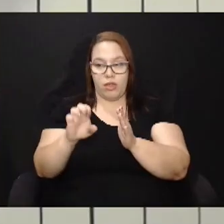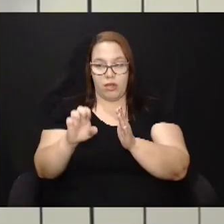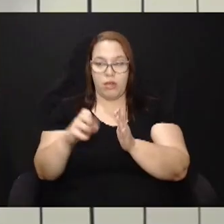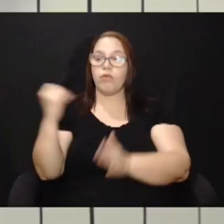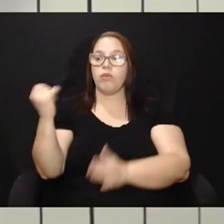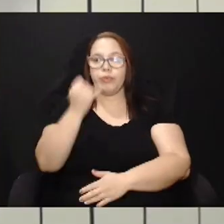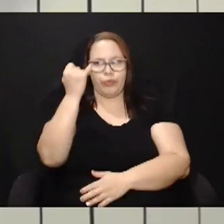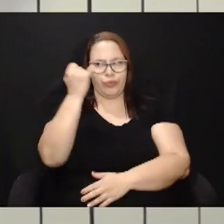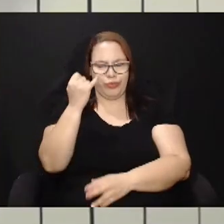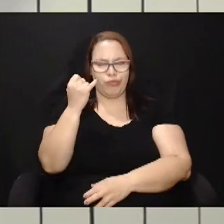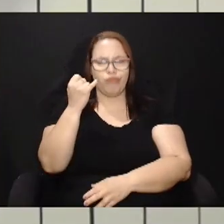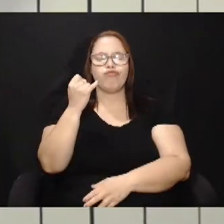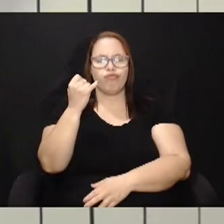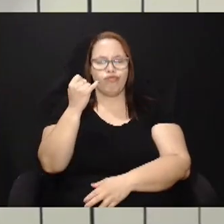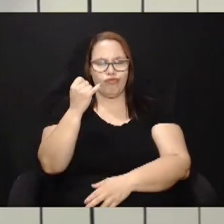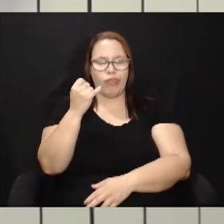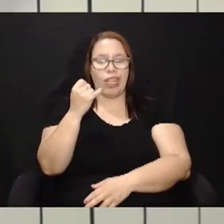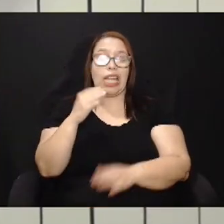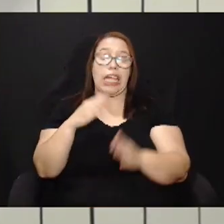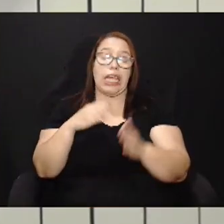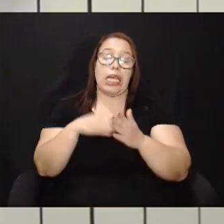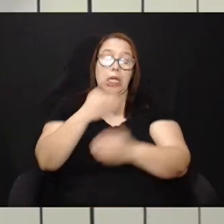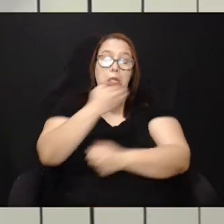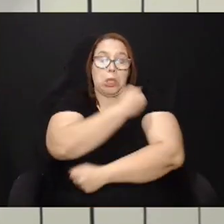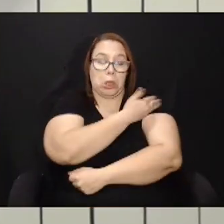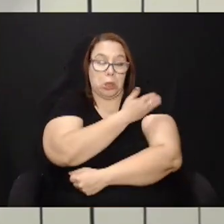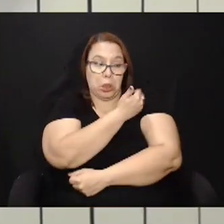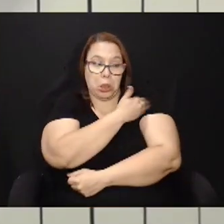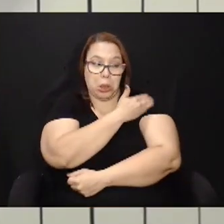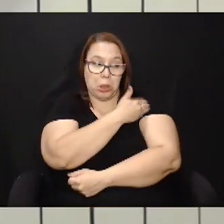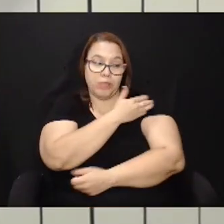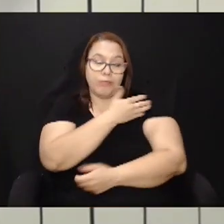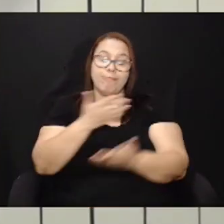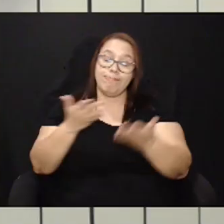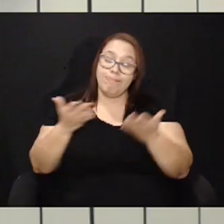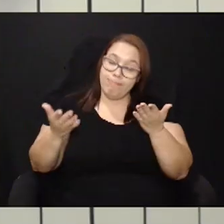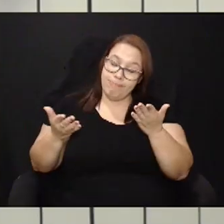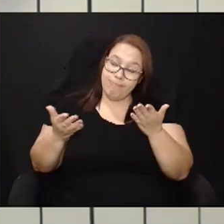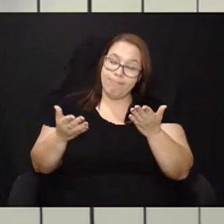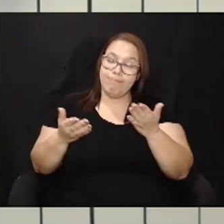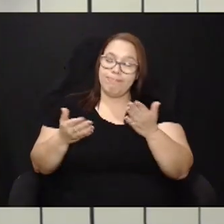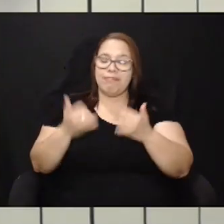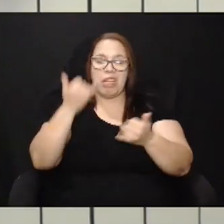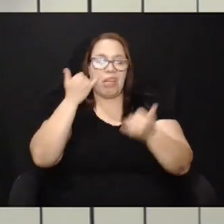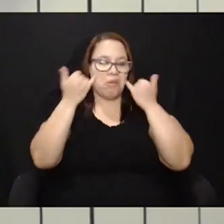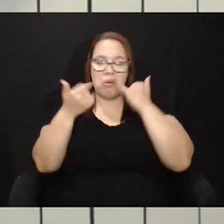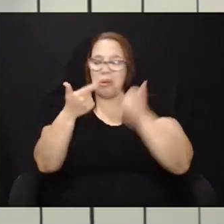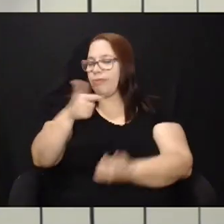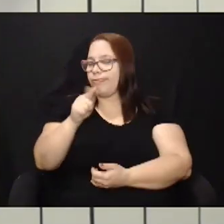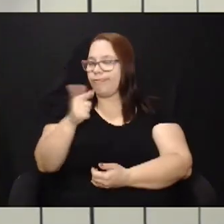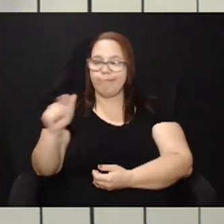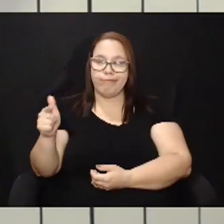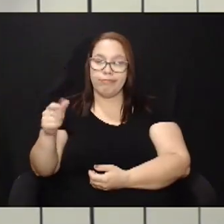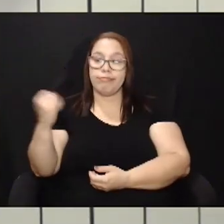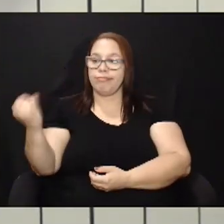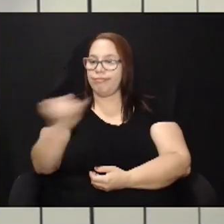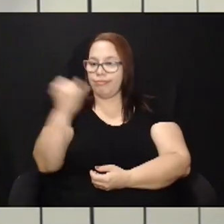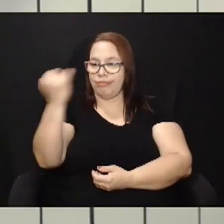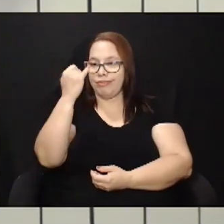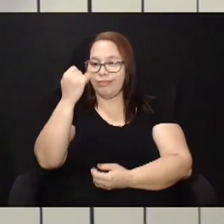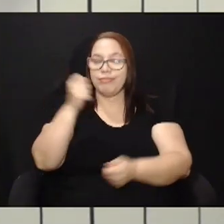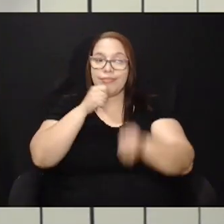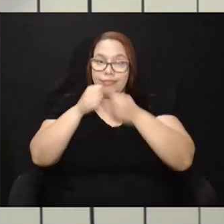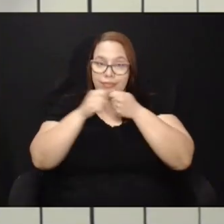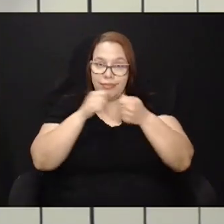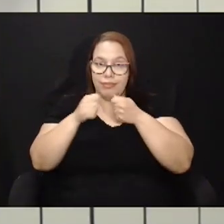existe muito tabu, preconceito e, consequentemente, muita desinformação. Então foi importante esta entrevista da nossa